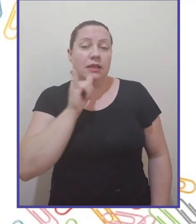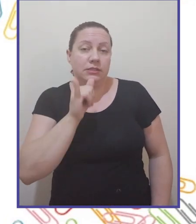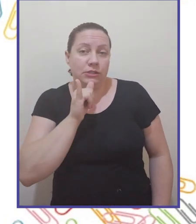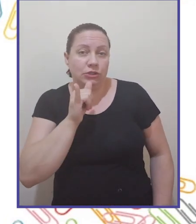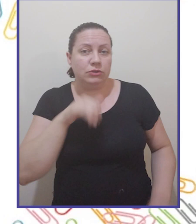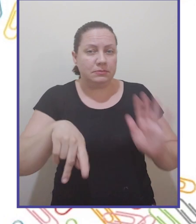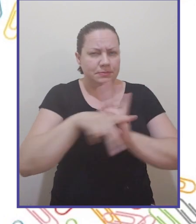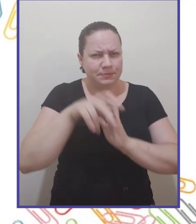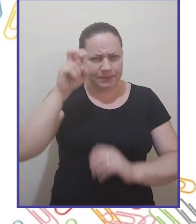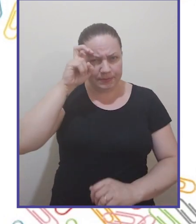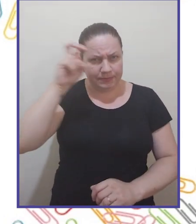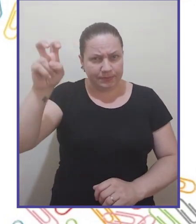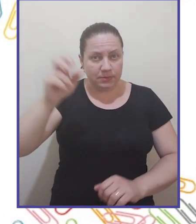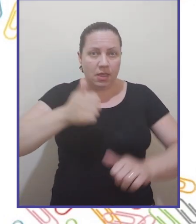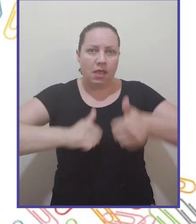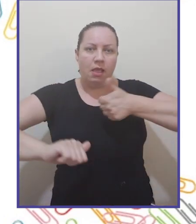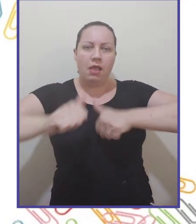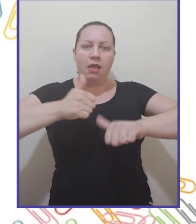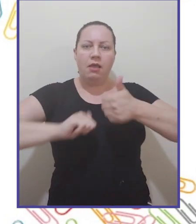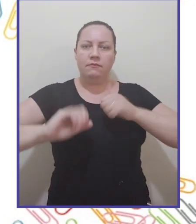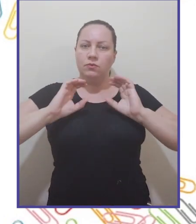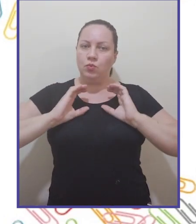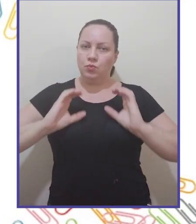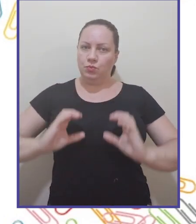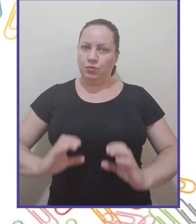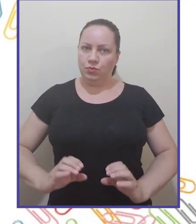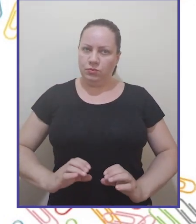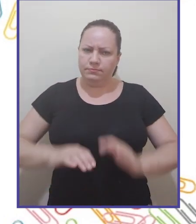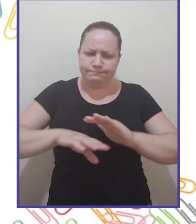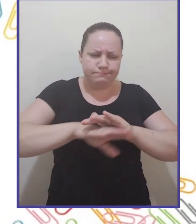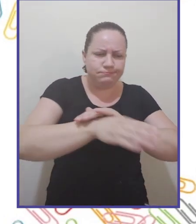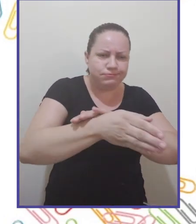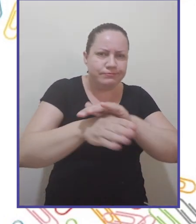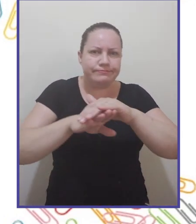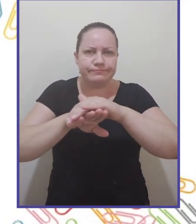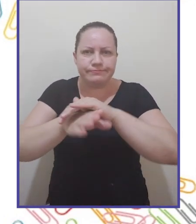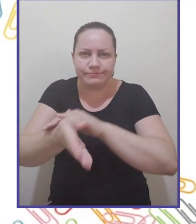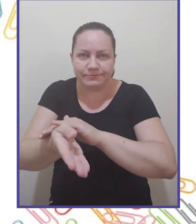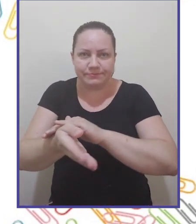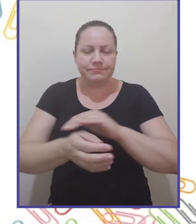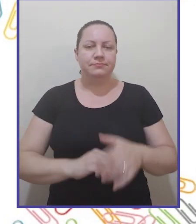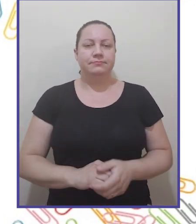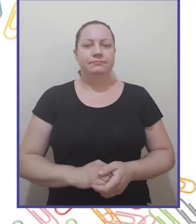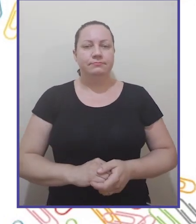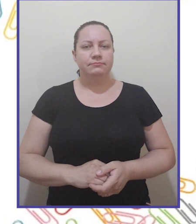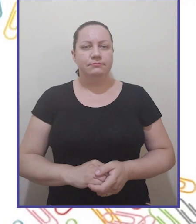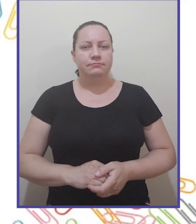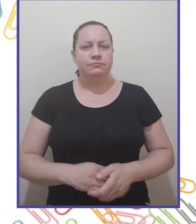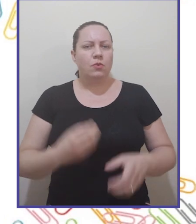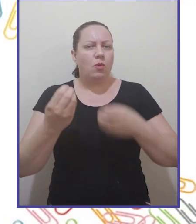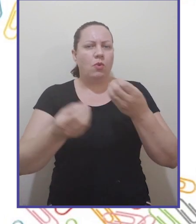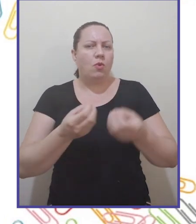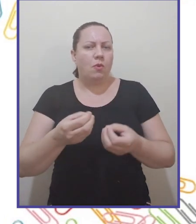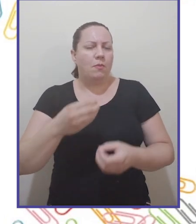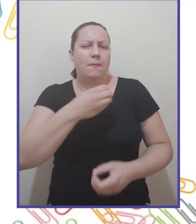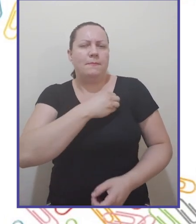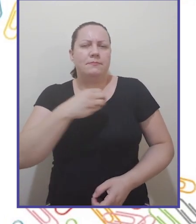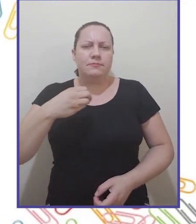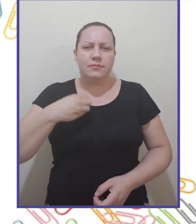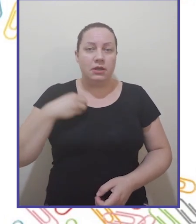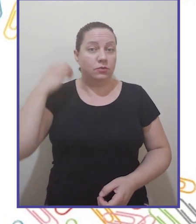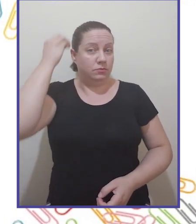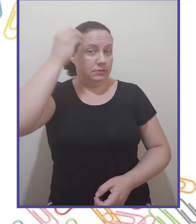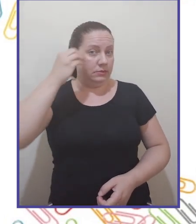inteligência e pela avaliação de comportamentos adaptativos. A medida utilizada por médicos